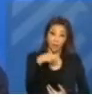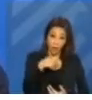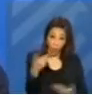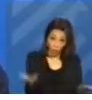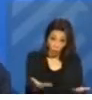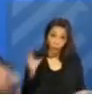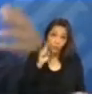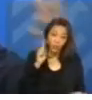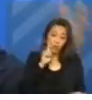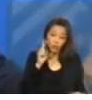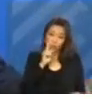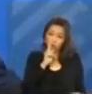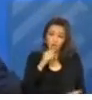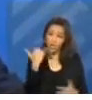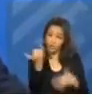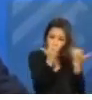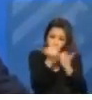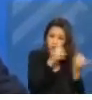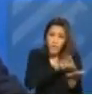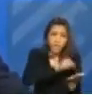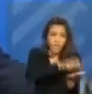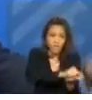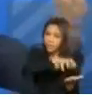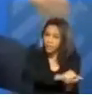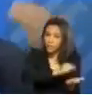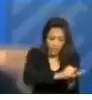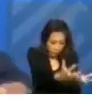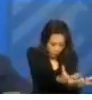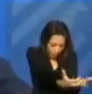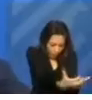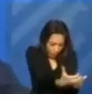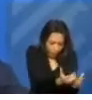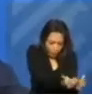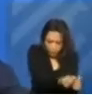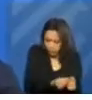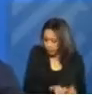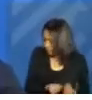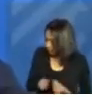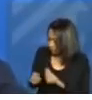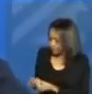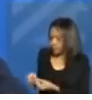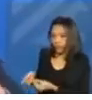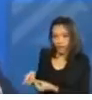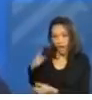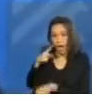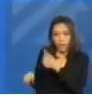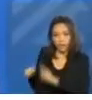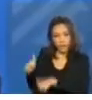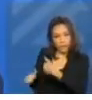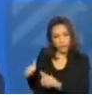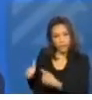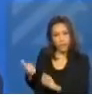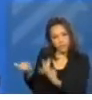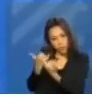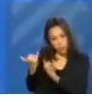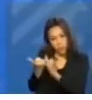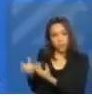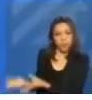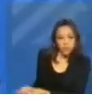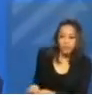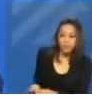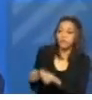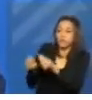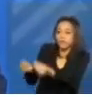receber todo dia, a Dataprev analisa, passa para o Ministério da Cidadania e a gente volta. Por